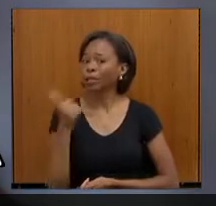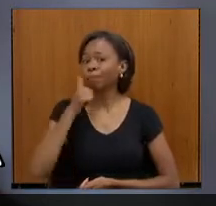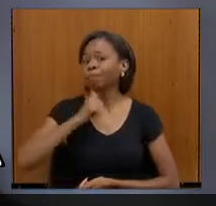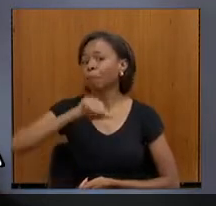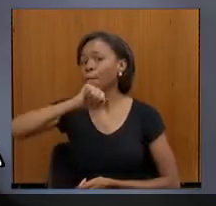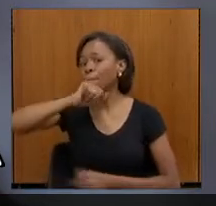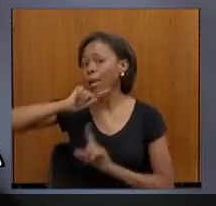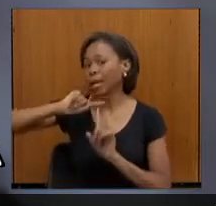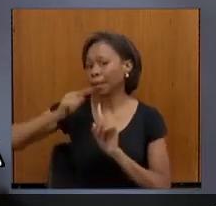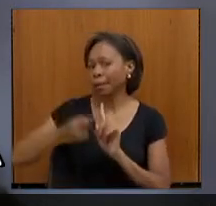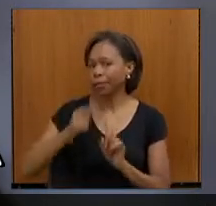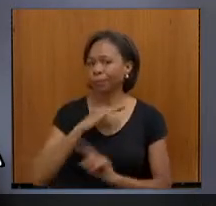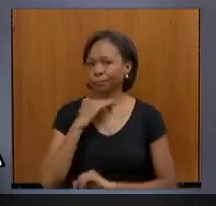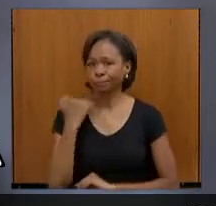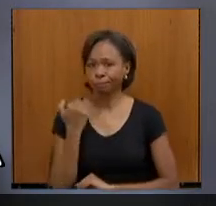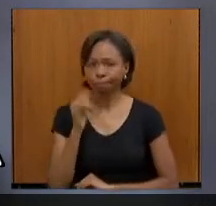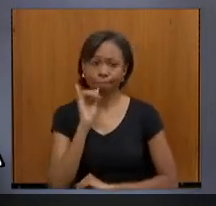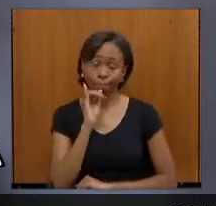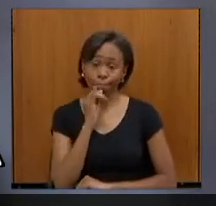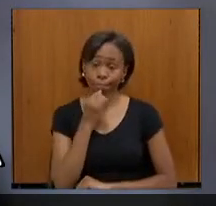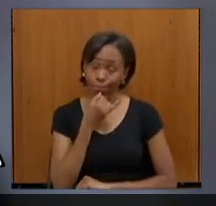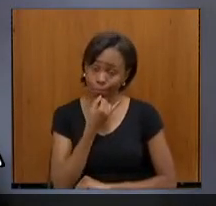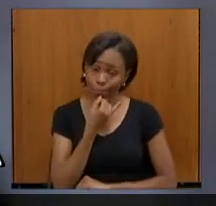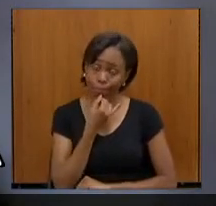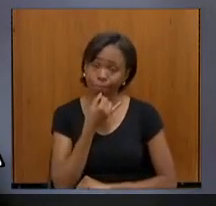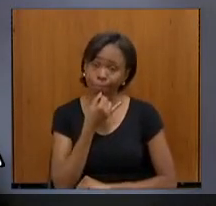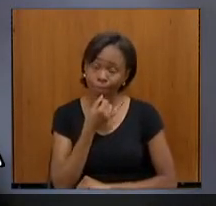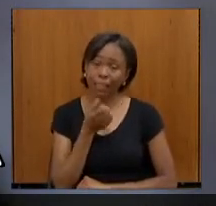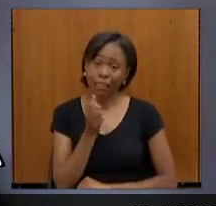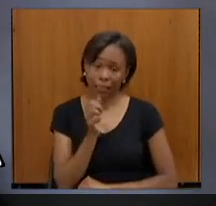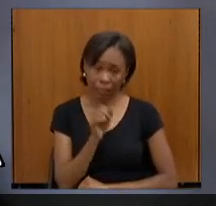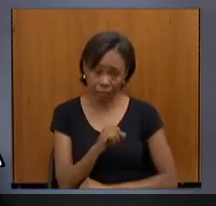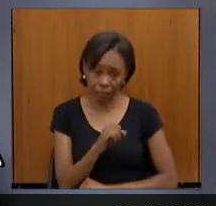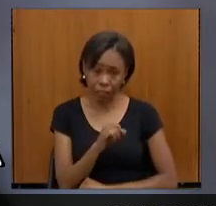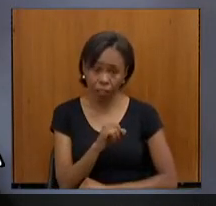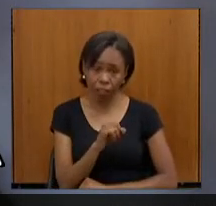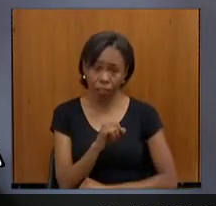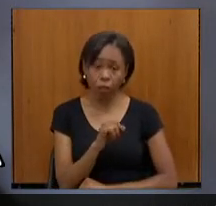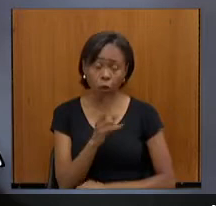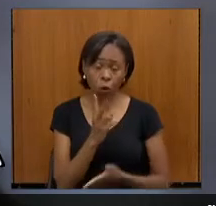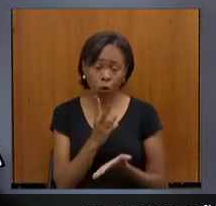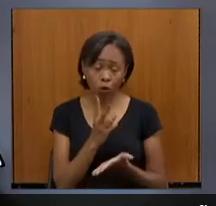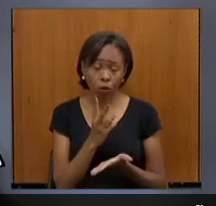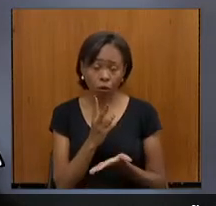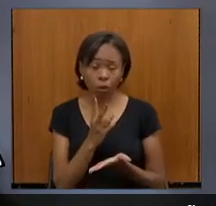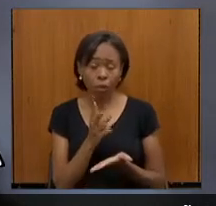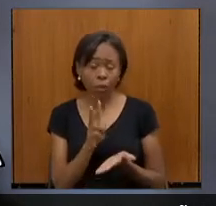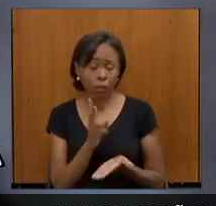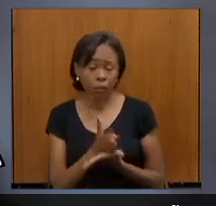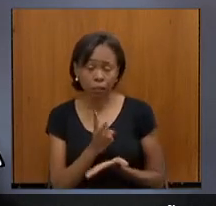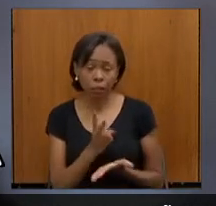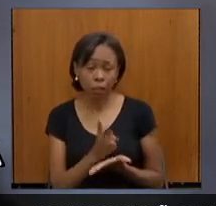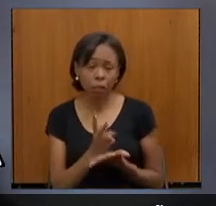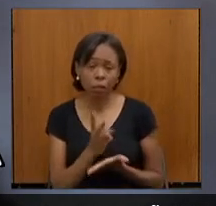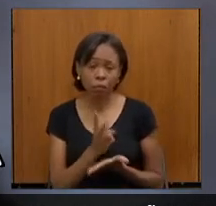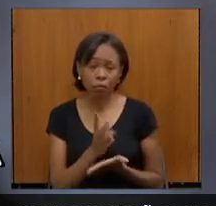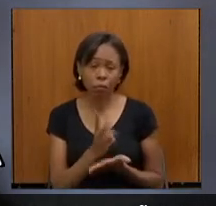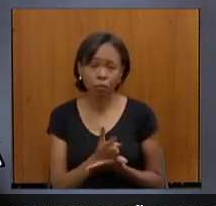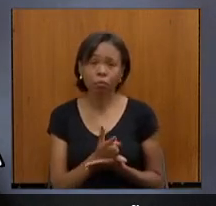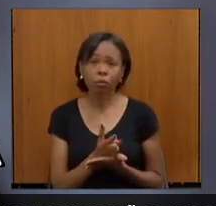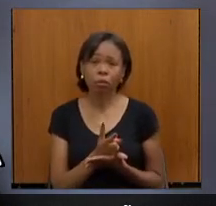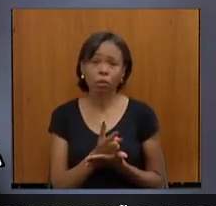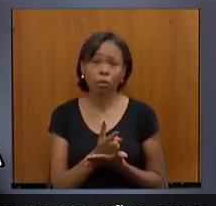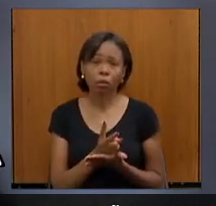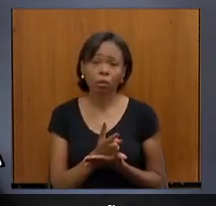Infelizmente, se a gente continua mantendo a velocidade de recuperação desse